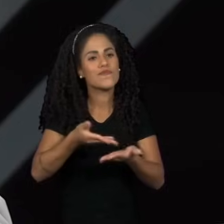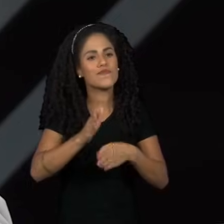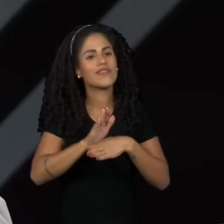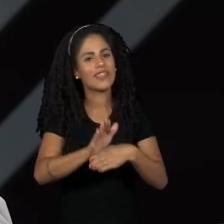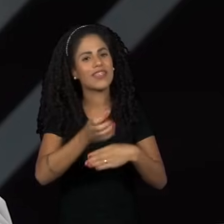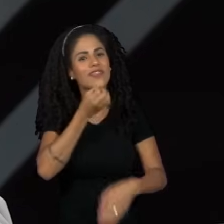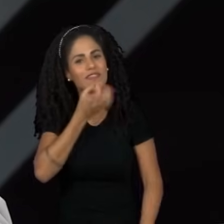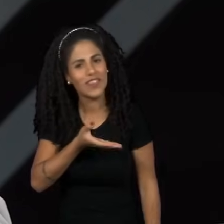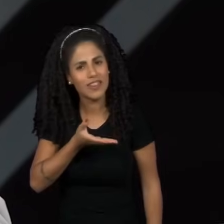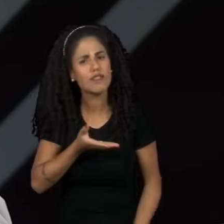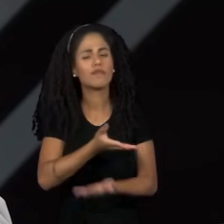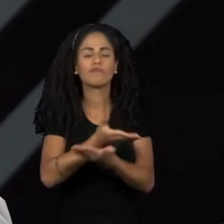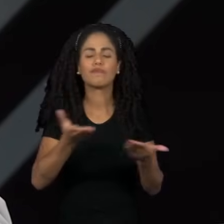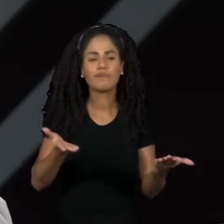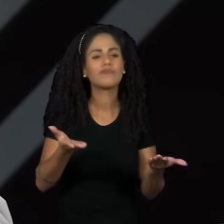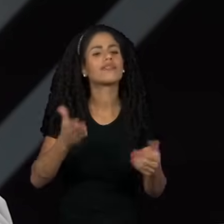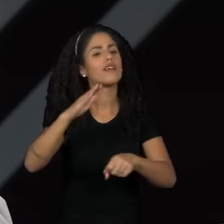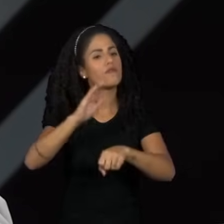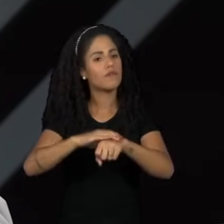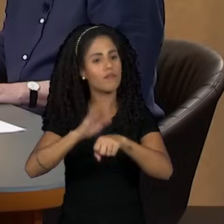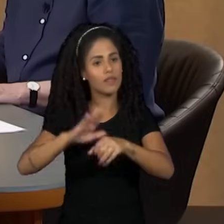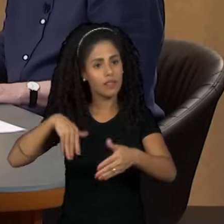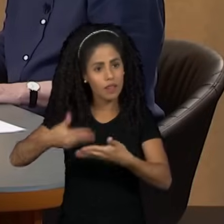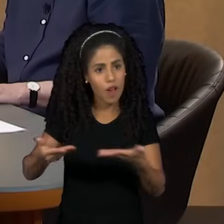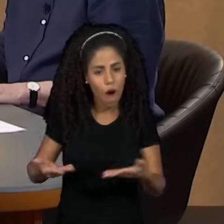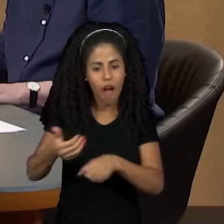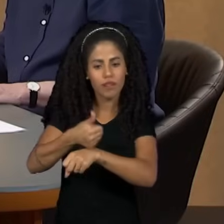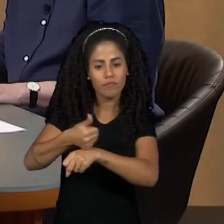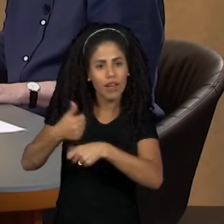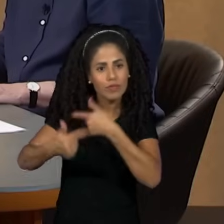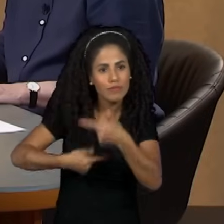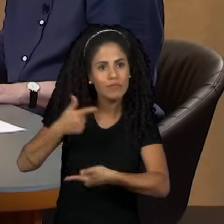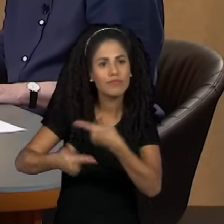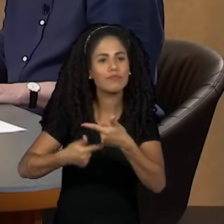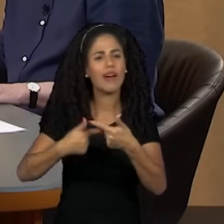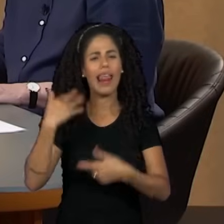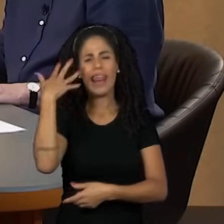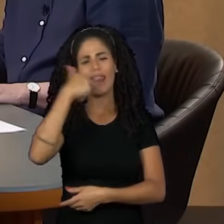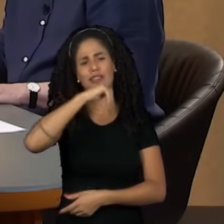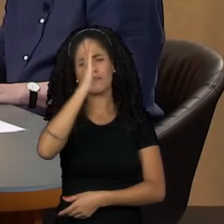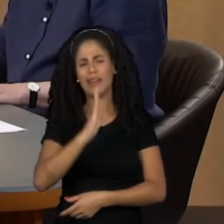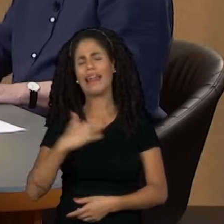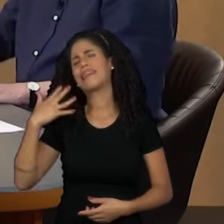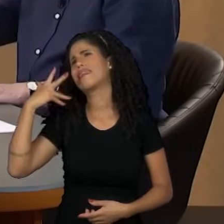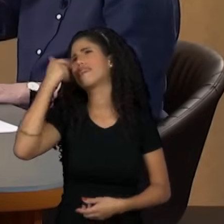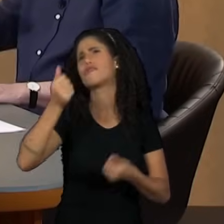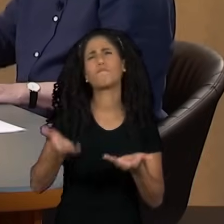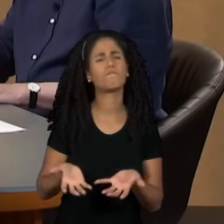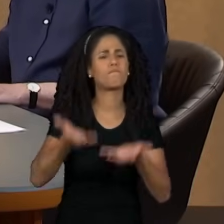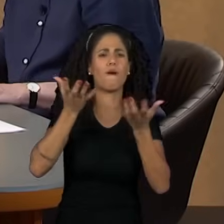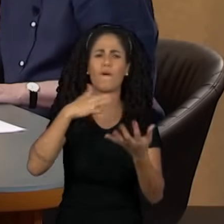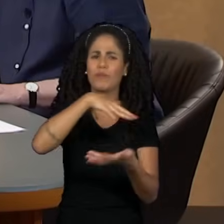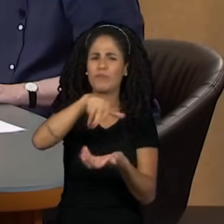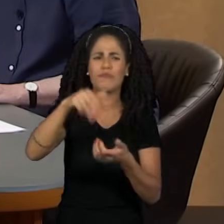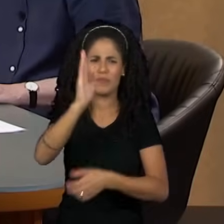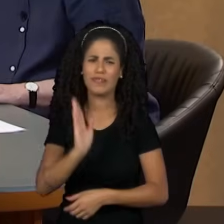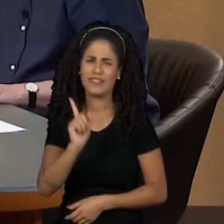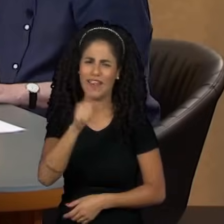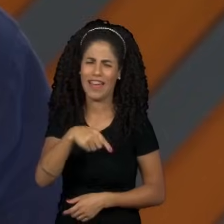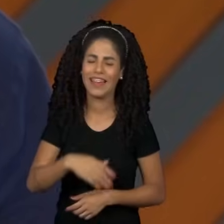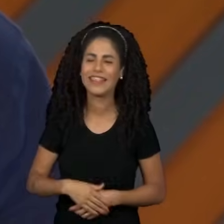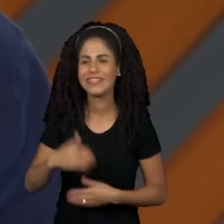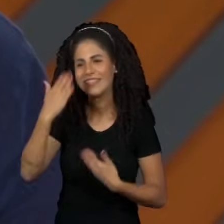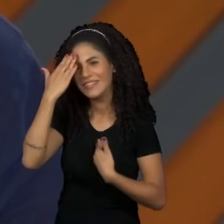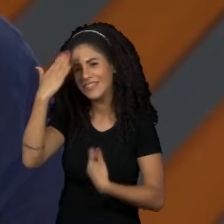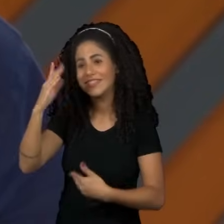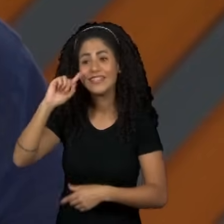generosidade, de fazer o que estou fazendo. País mais belo do mundo, mais rico do mundo. Muito obrigado. Tá.